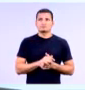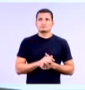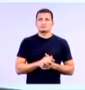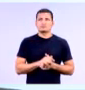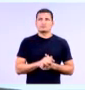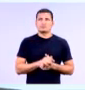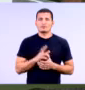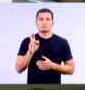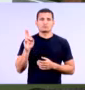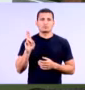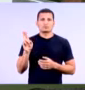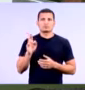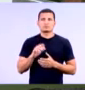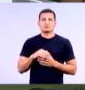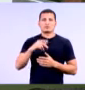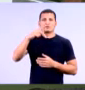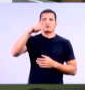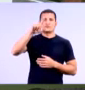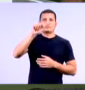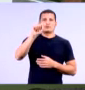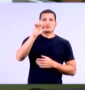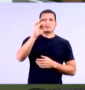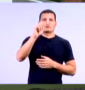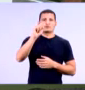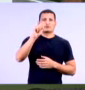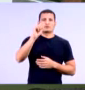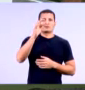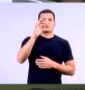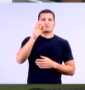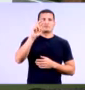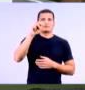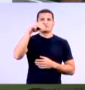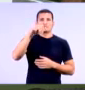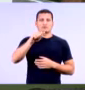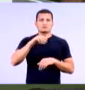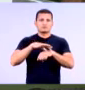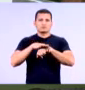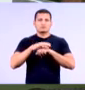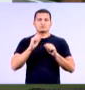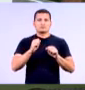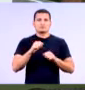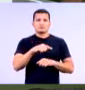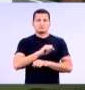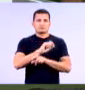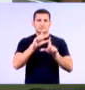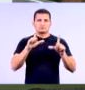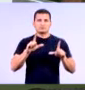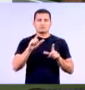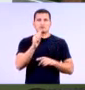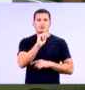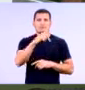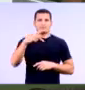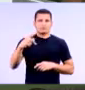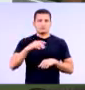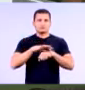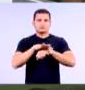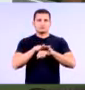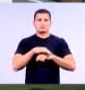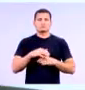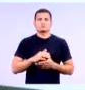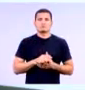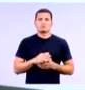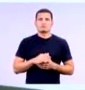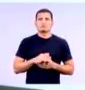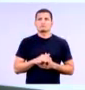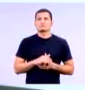chama? Plataforma. Uma plataforma de segurança onde a gente pode executar nossos aplicativos com segurança. Lógico, nem sempre